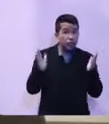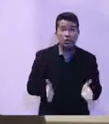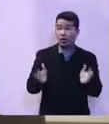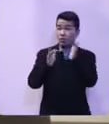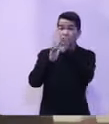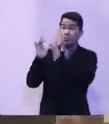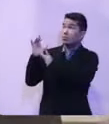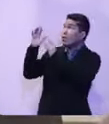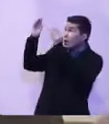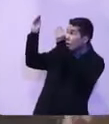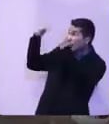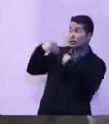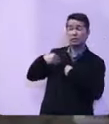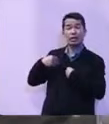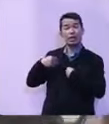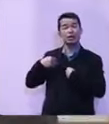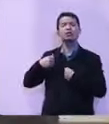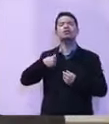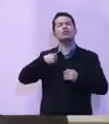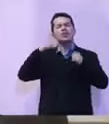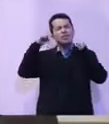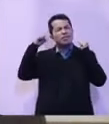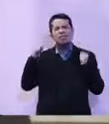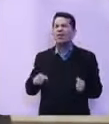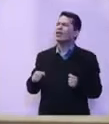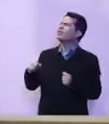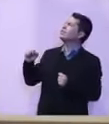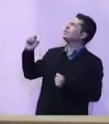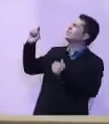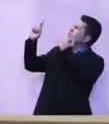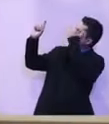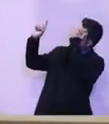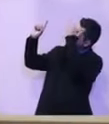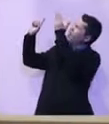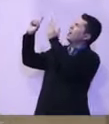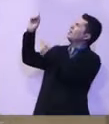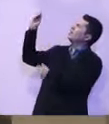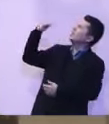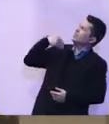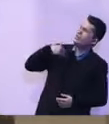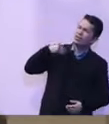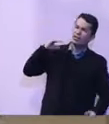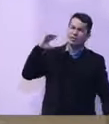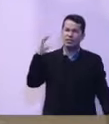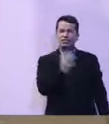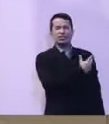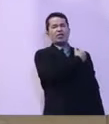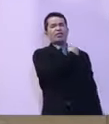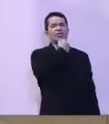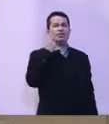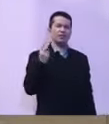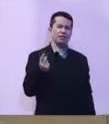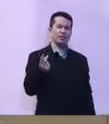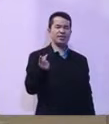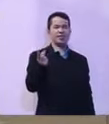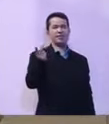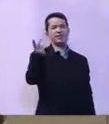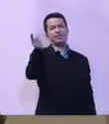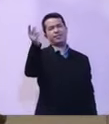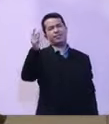dada e eu posso receber o tesouro da salvação eterna. É